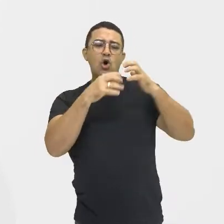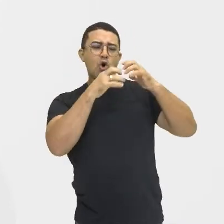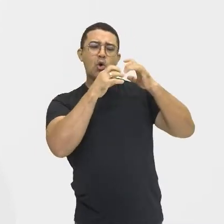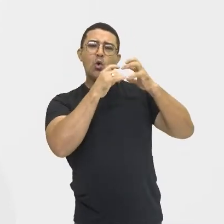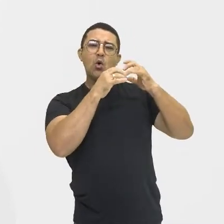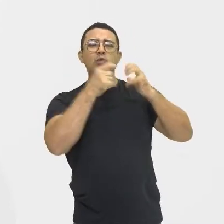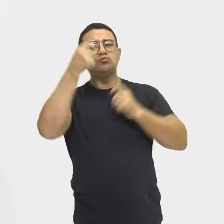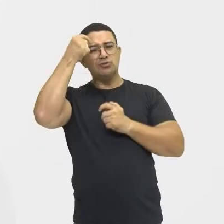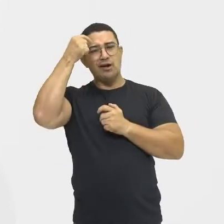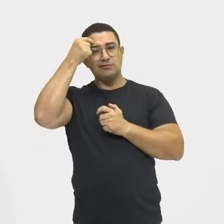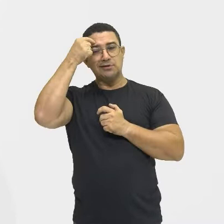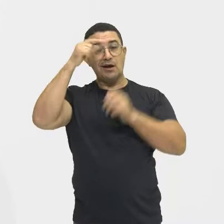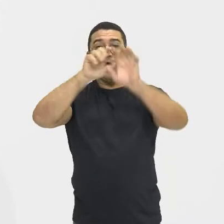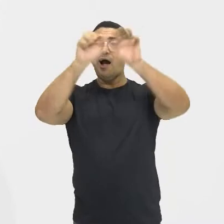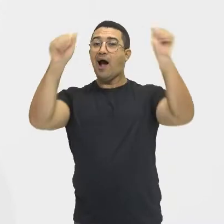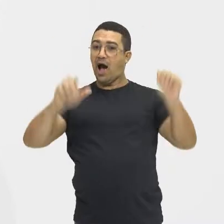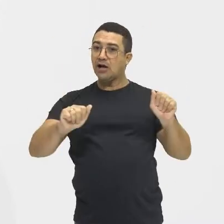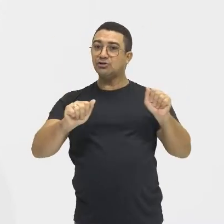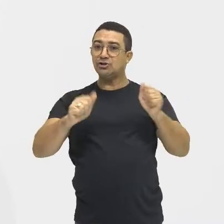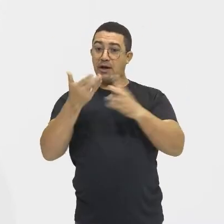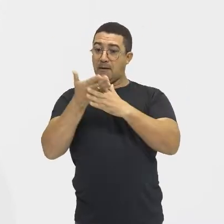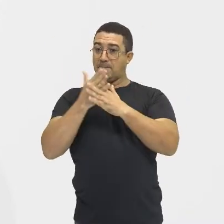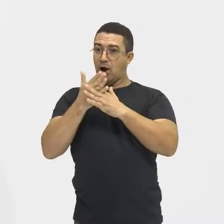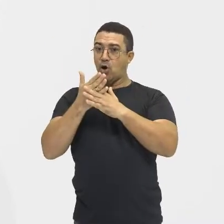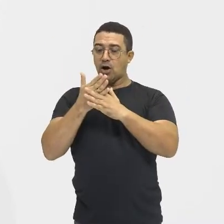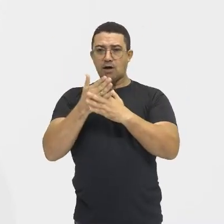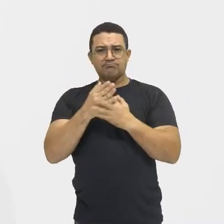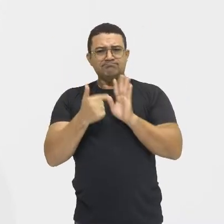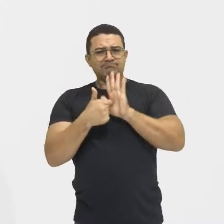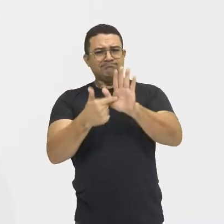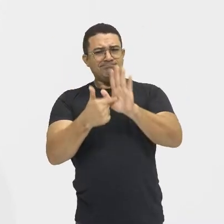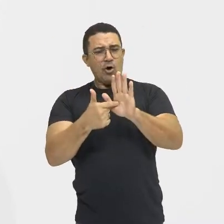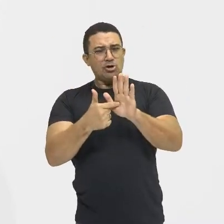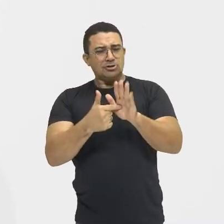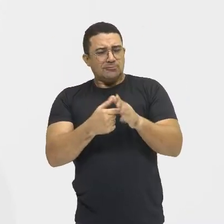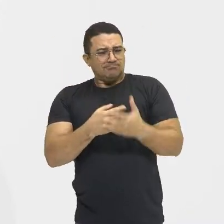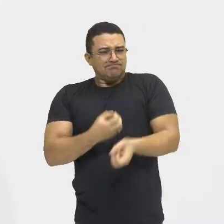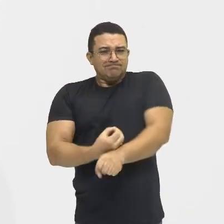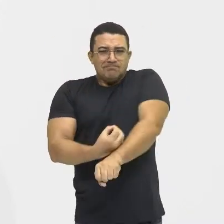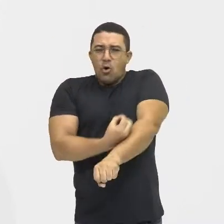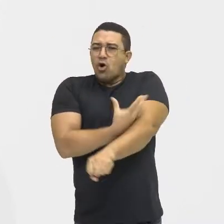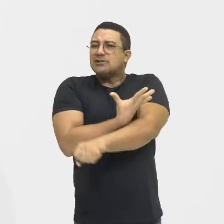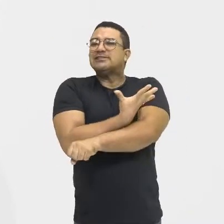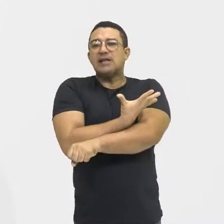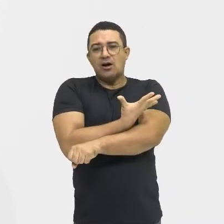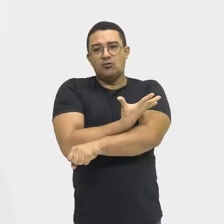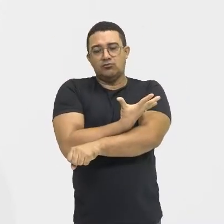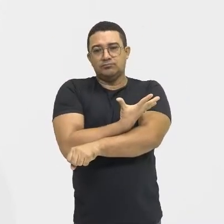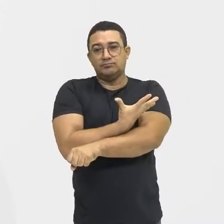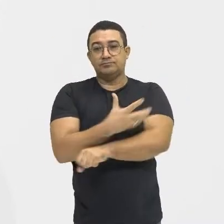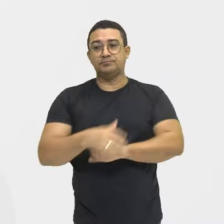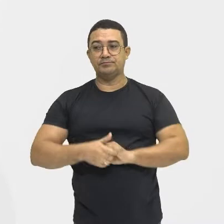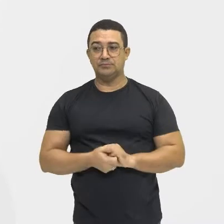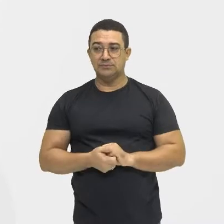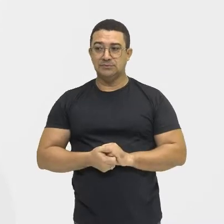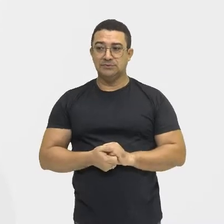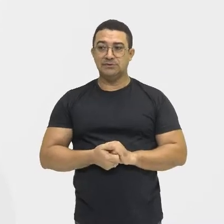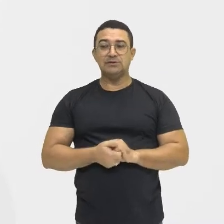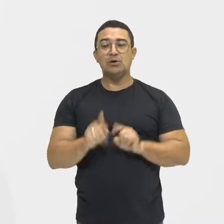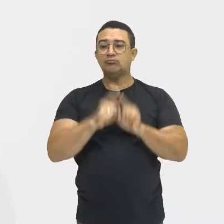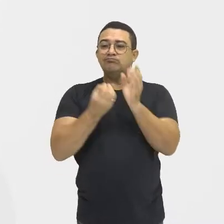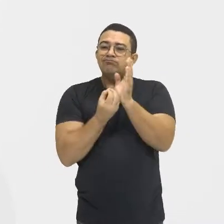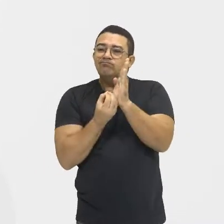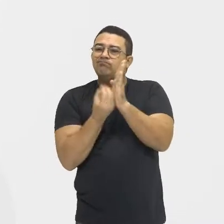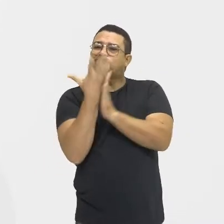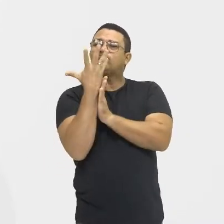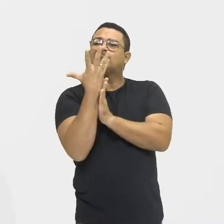barroca predominam as emoções e não o racionalismo da arte renascentista, certo? Então